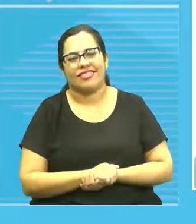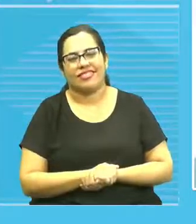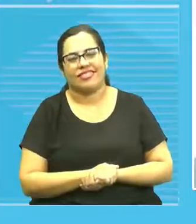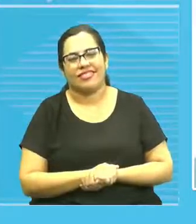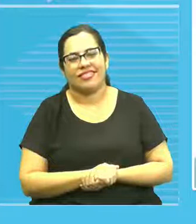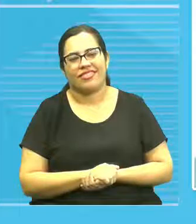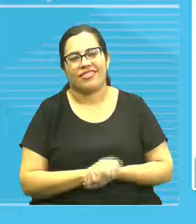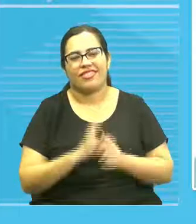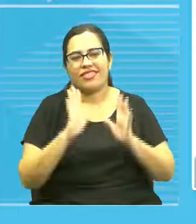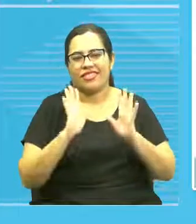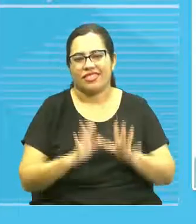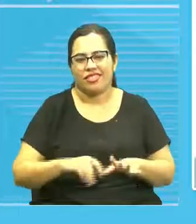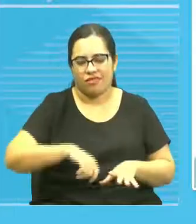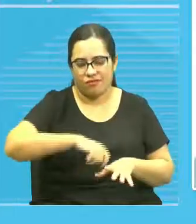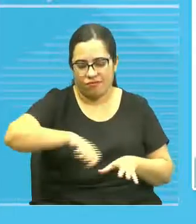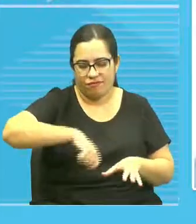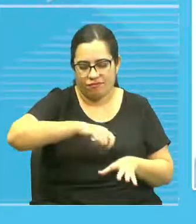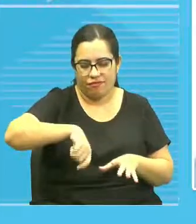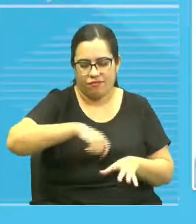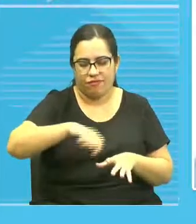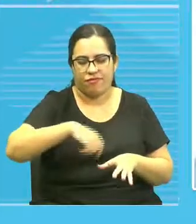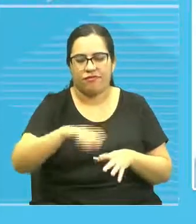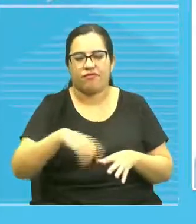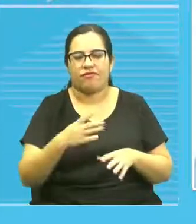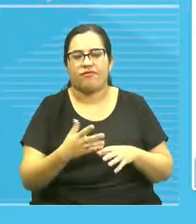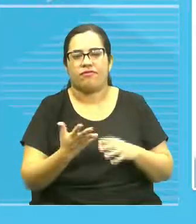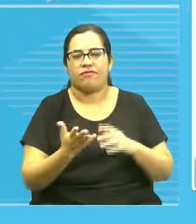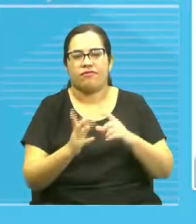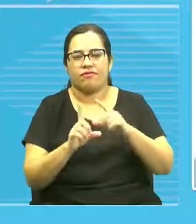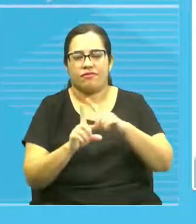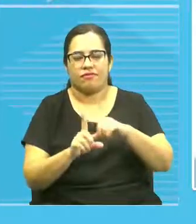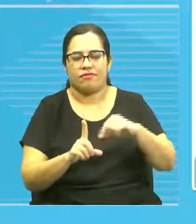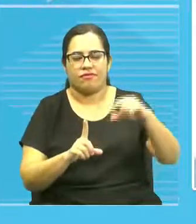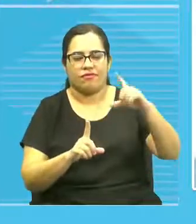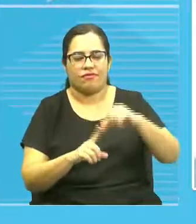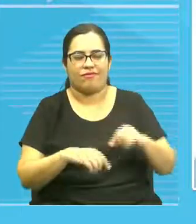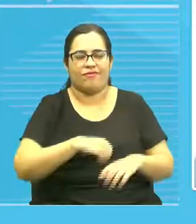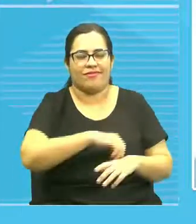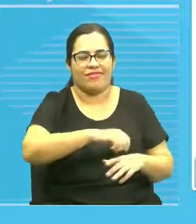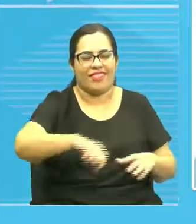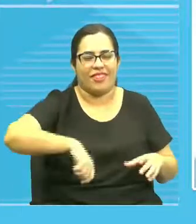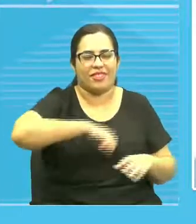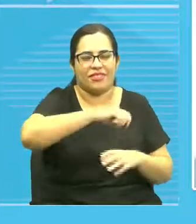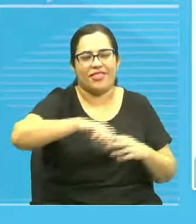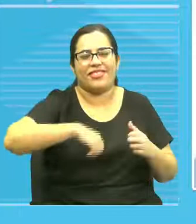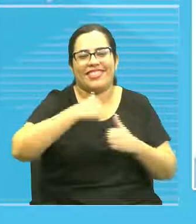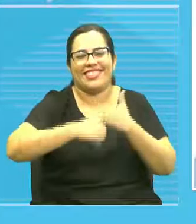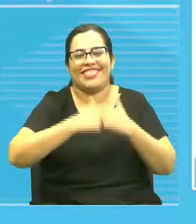Ou se tu já dissolveu uma farinha de trigo pra fazer o creme de galinha, essas coisas.